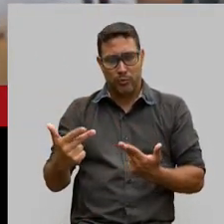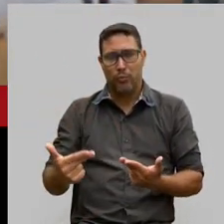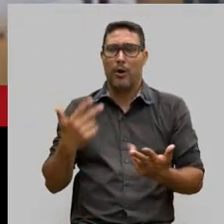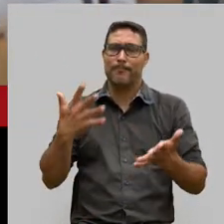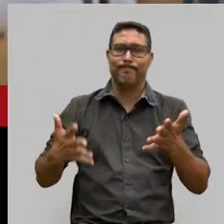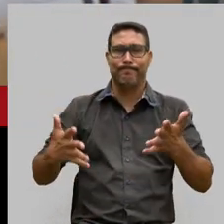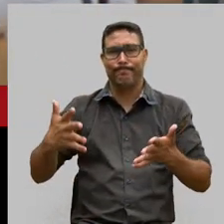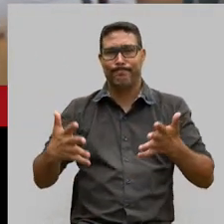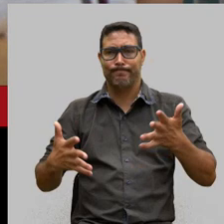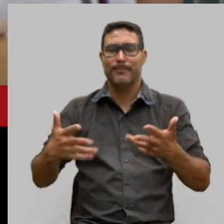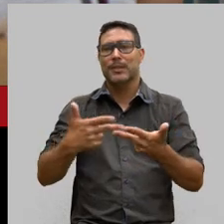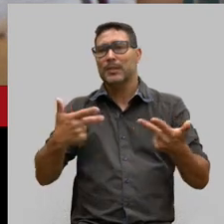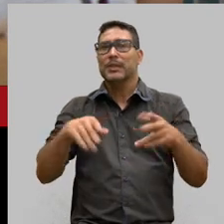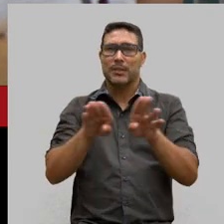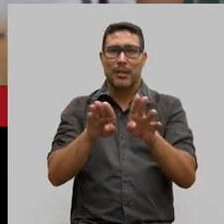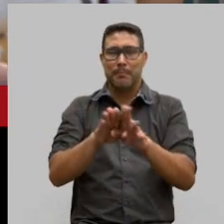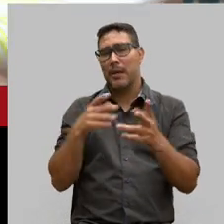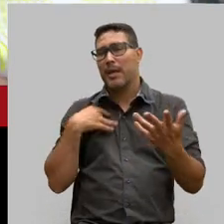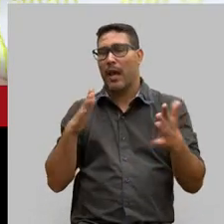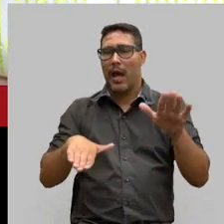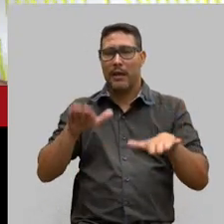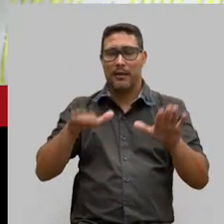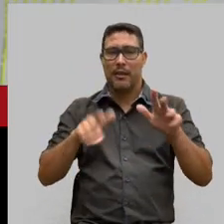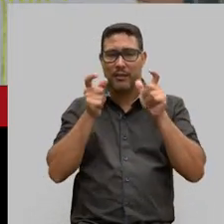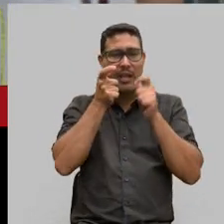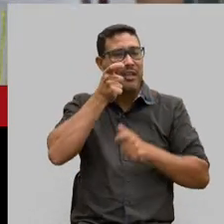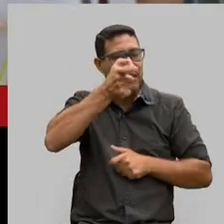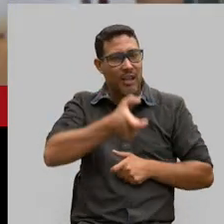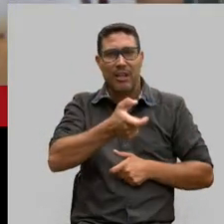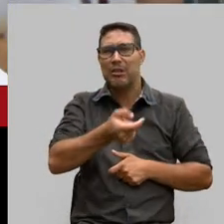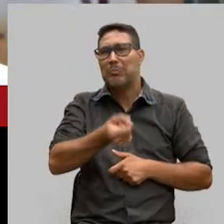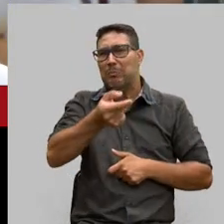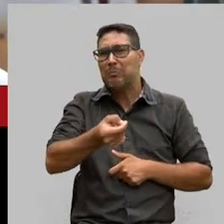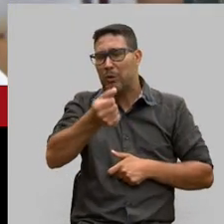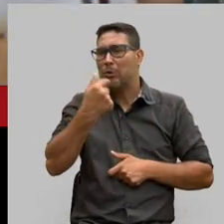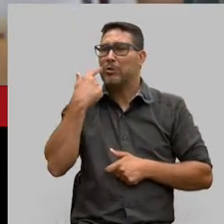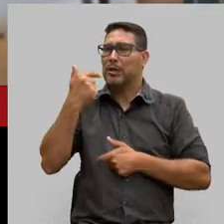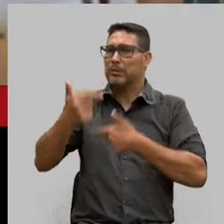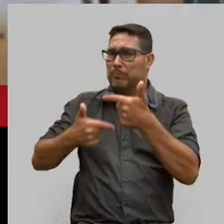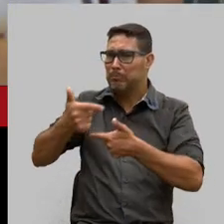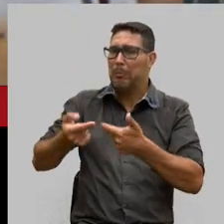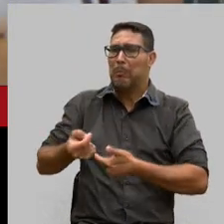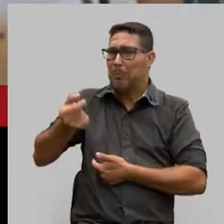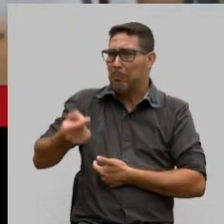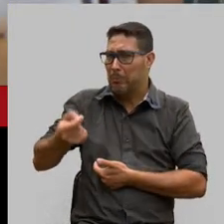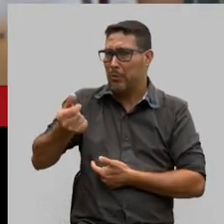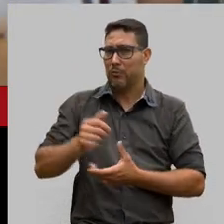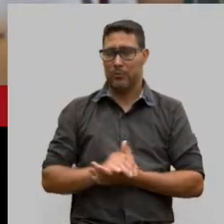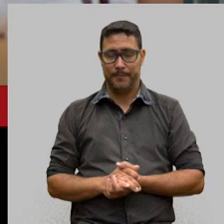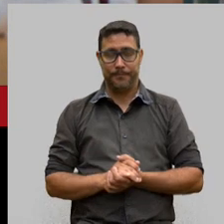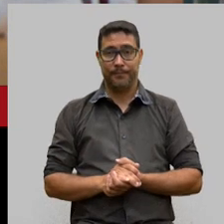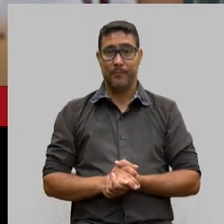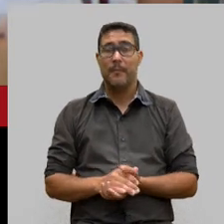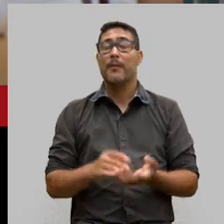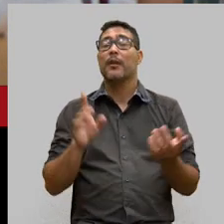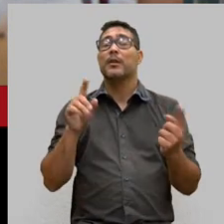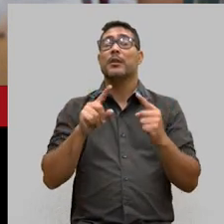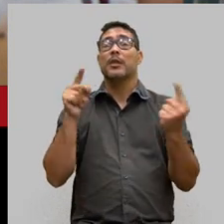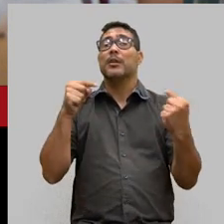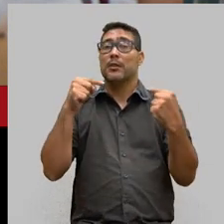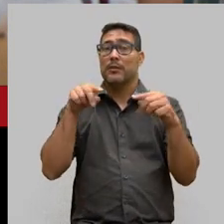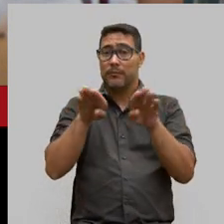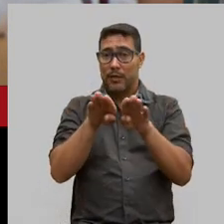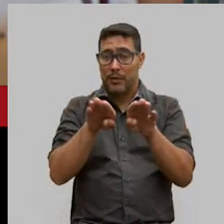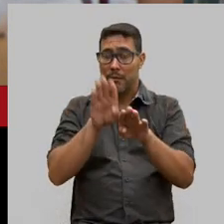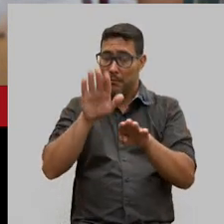interesses e atividades manifestados inicialmente até aos